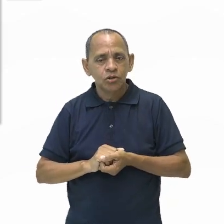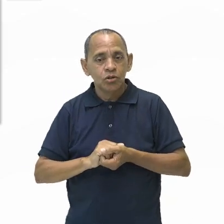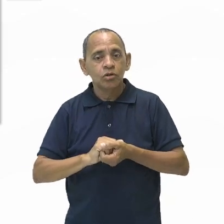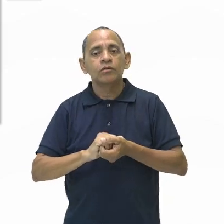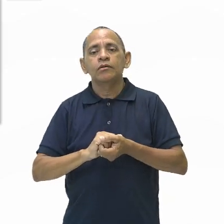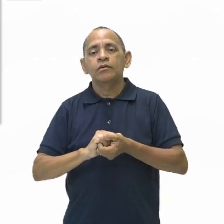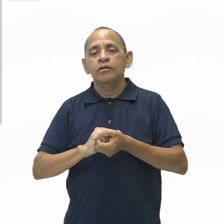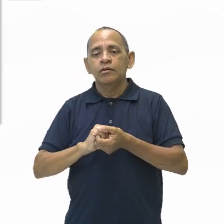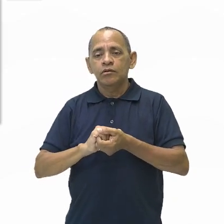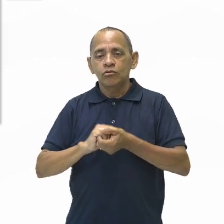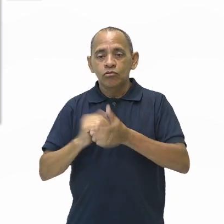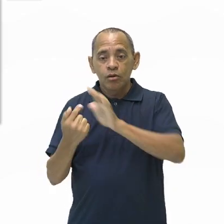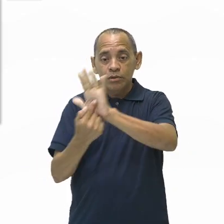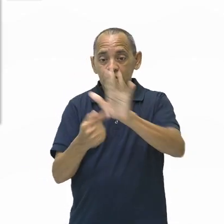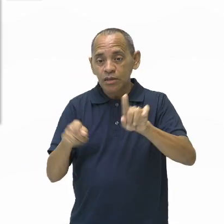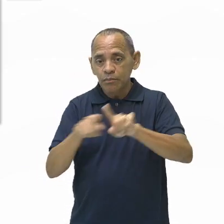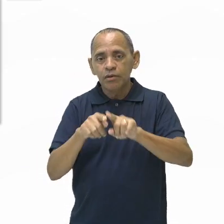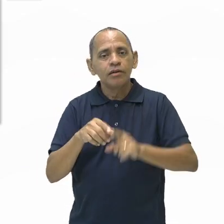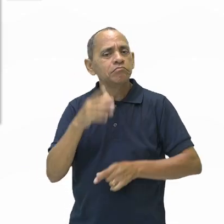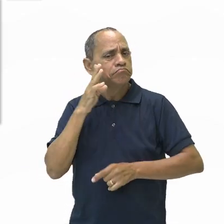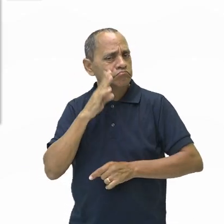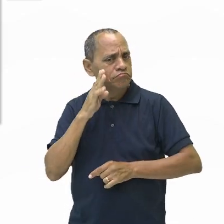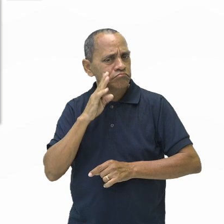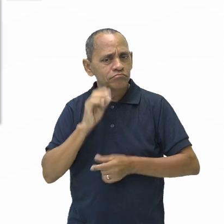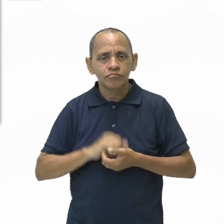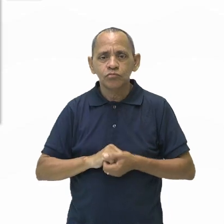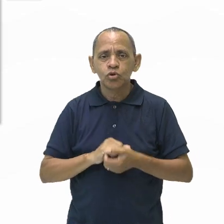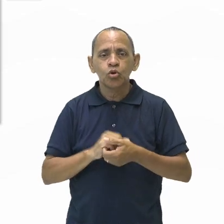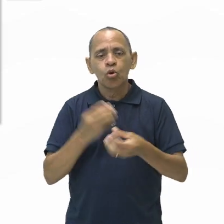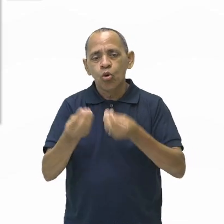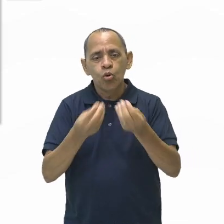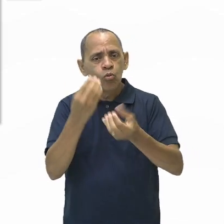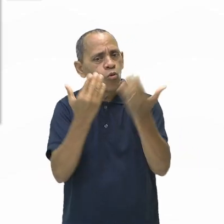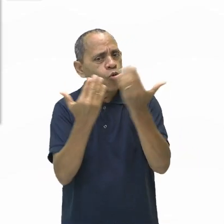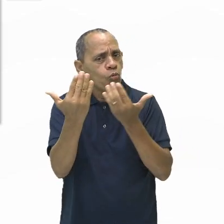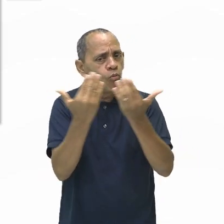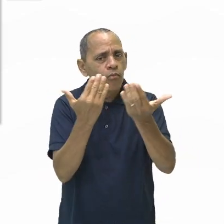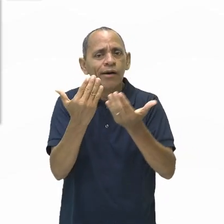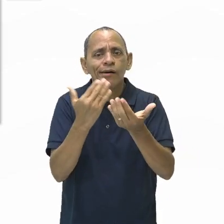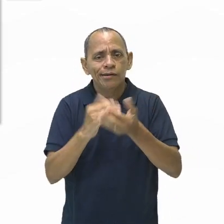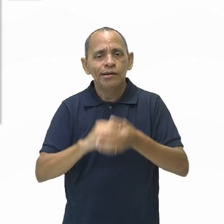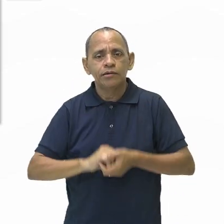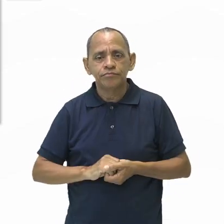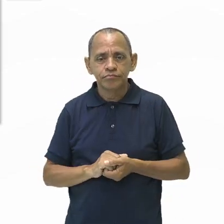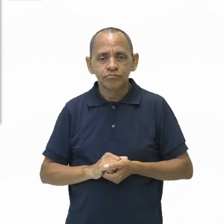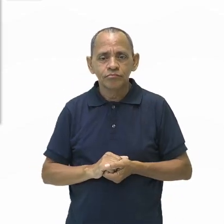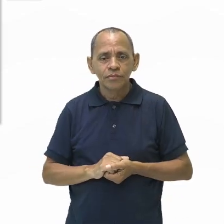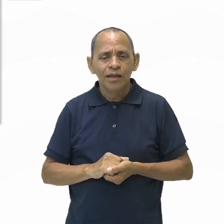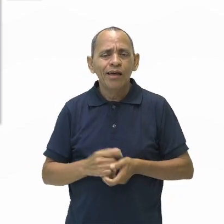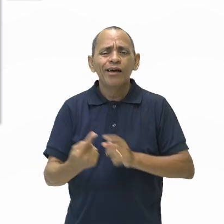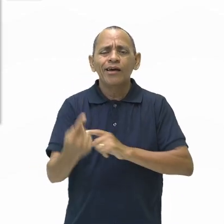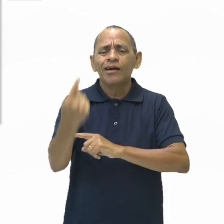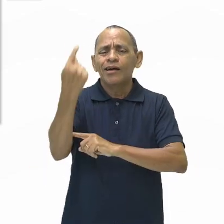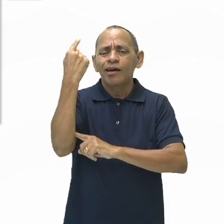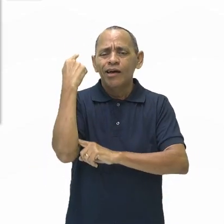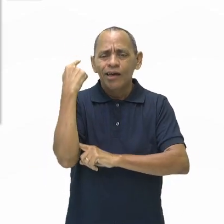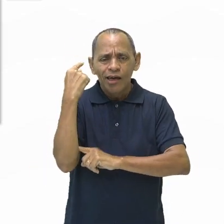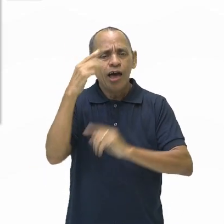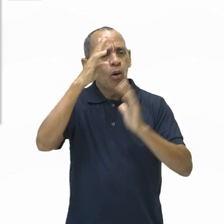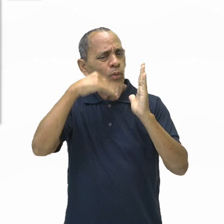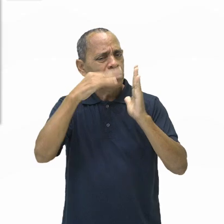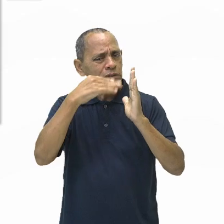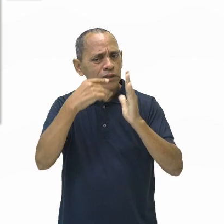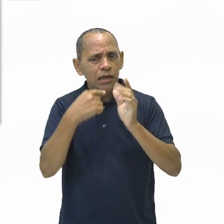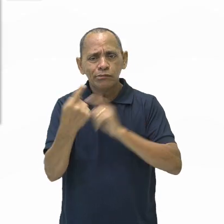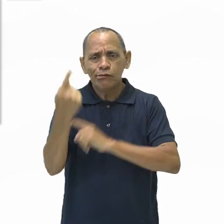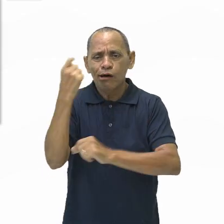exposição. E eu acho isso muito bacana, como faz essa comparação. Então, uma coisa que pintaram há anos atrás e a